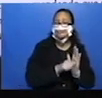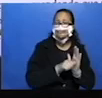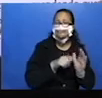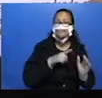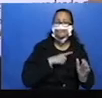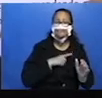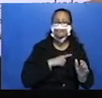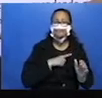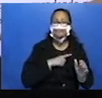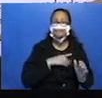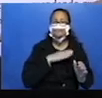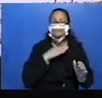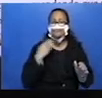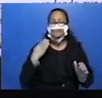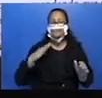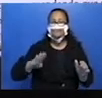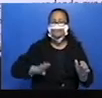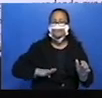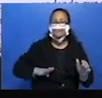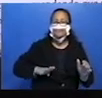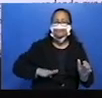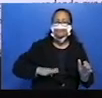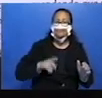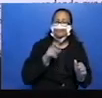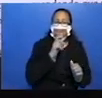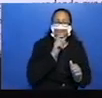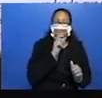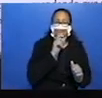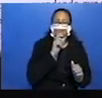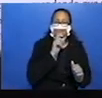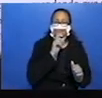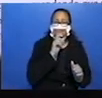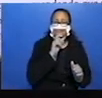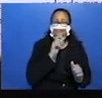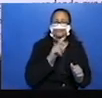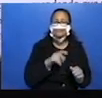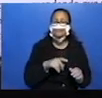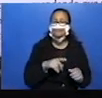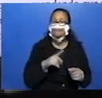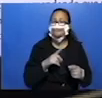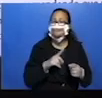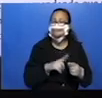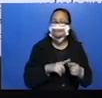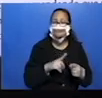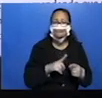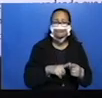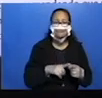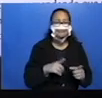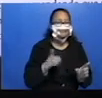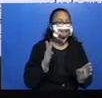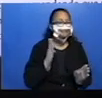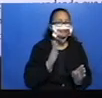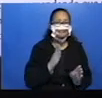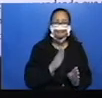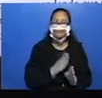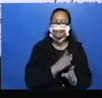de fome e frio no interior delas por não conseguirem encontrar a